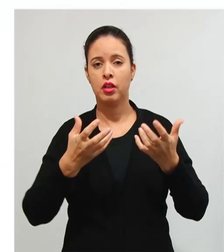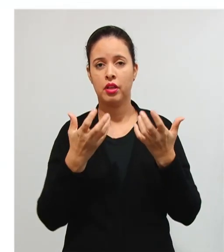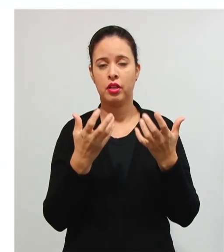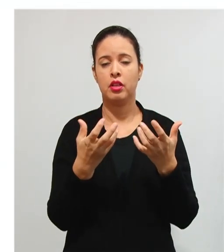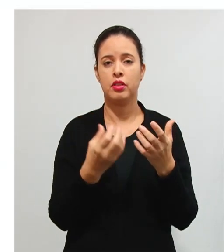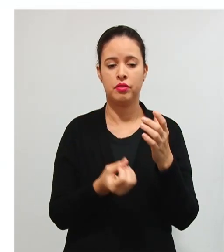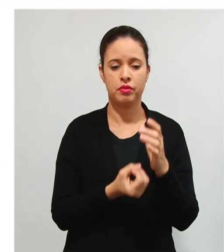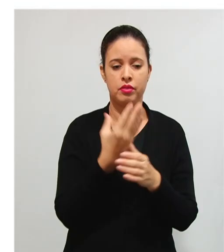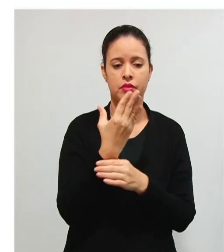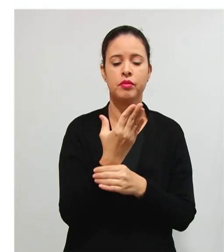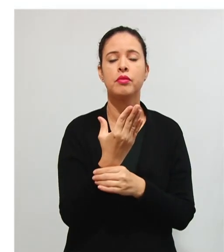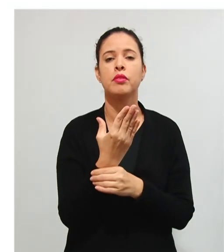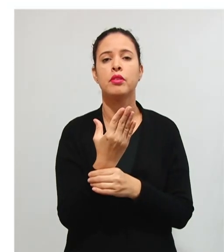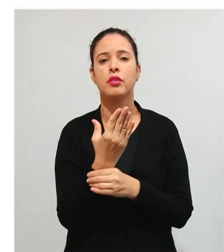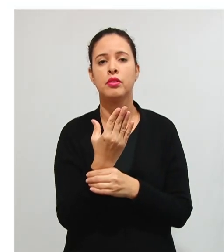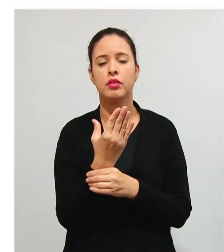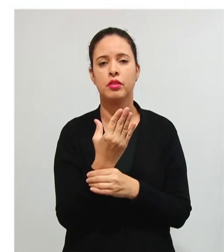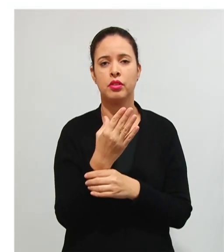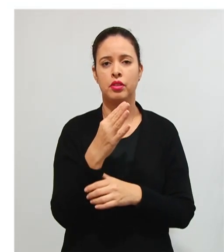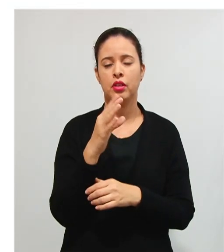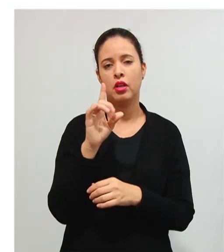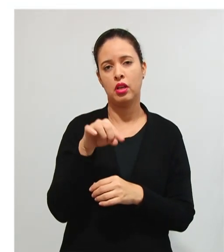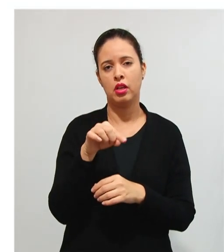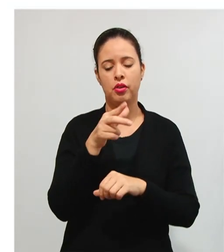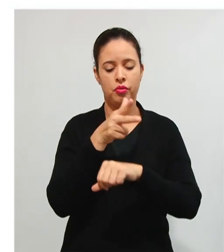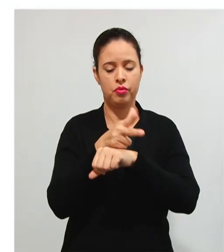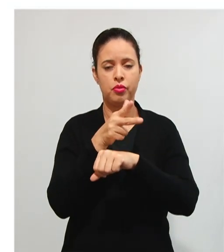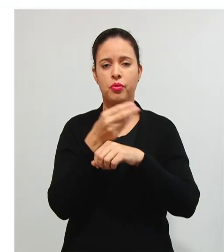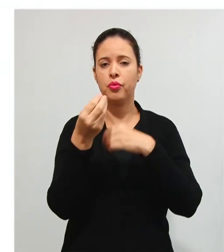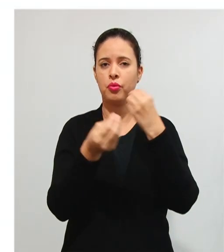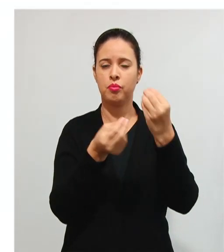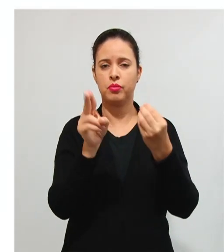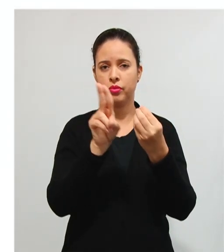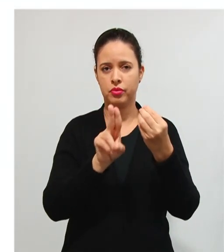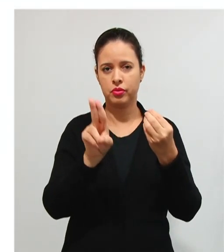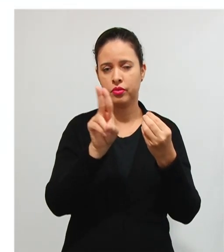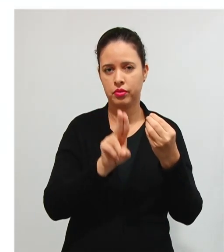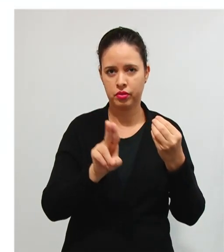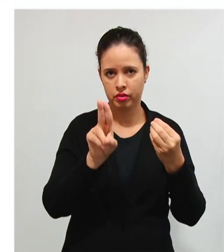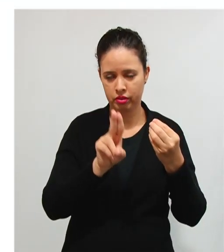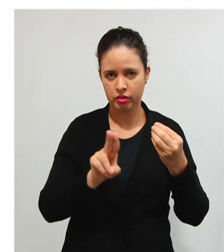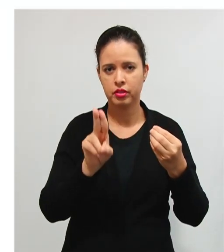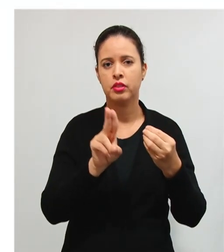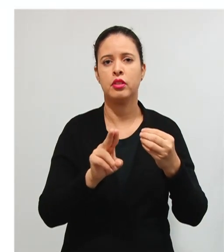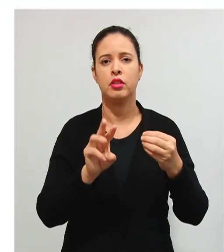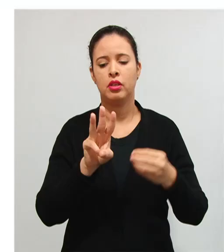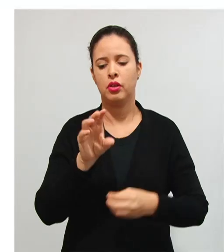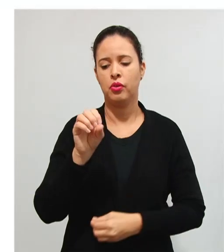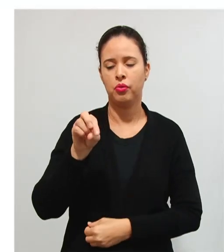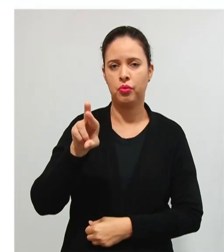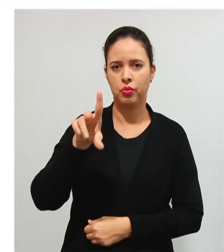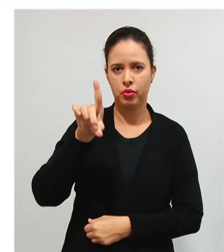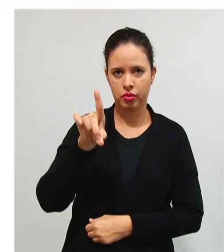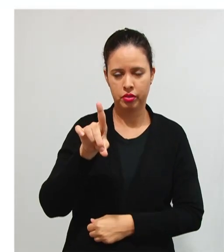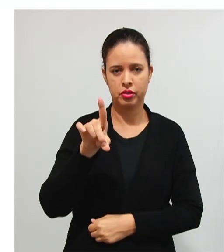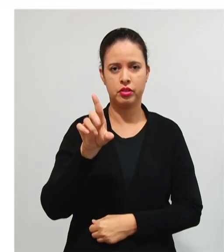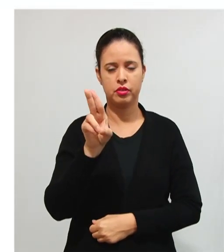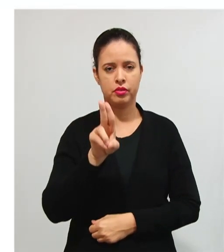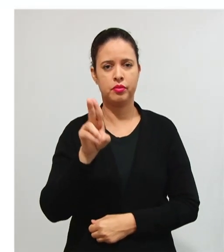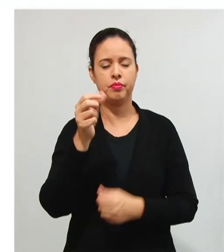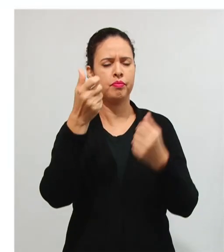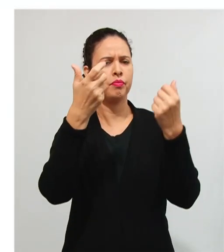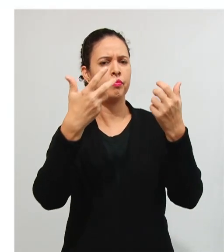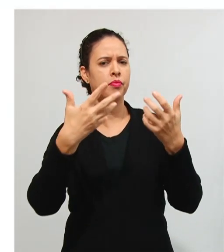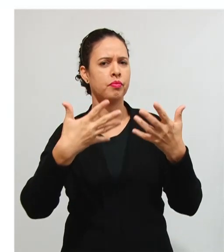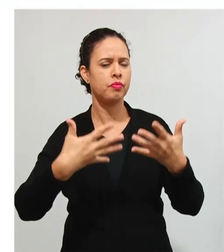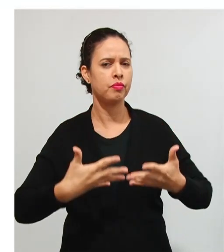tutorial, por exemplo, de como utilizar a ferramenta Word, eu vou usar o Camtasia para gerar essa explicação